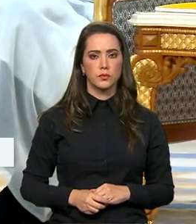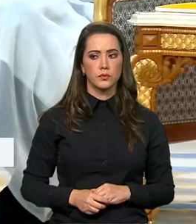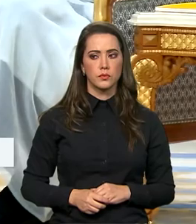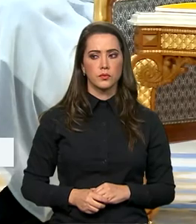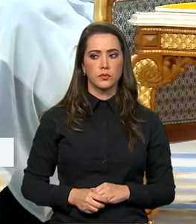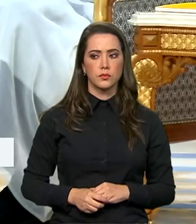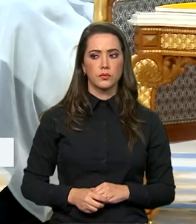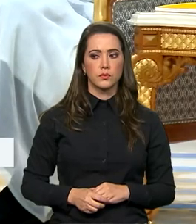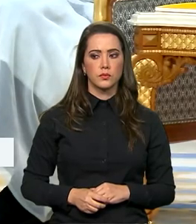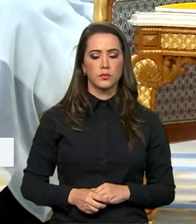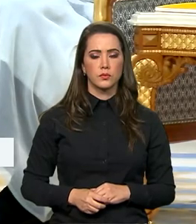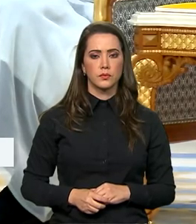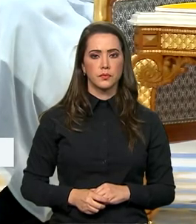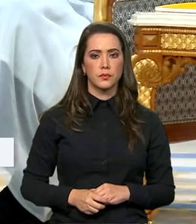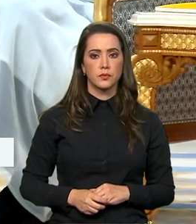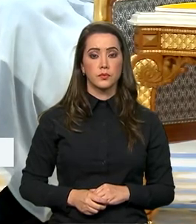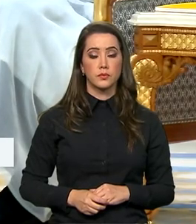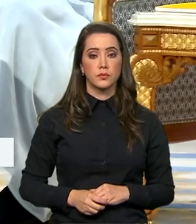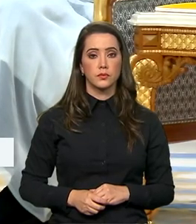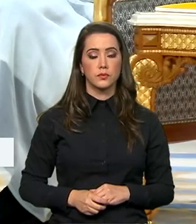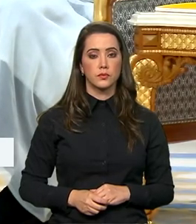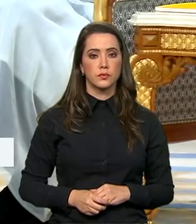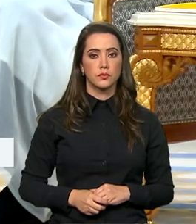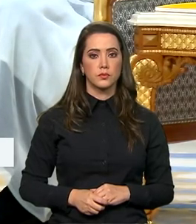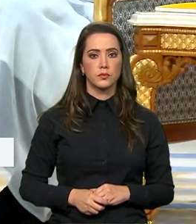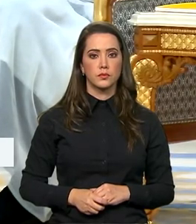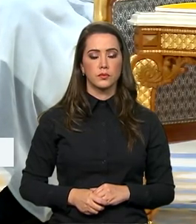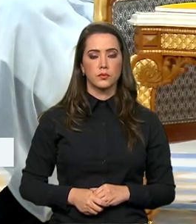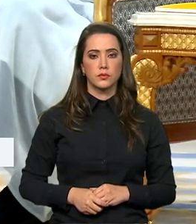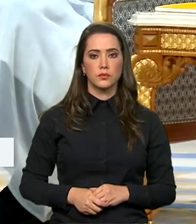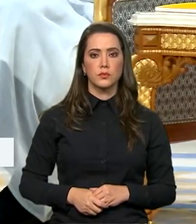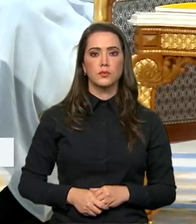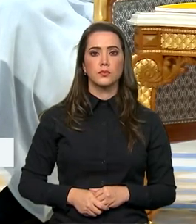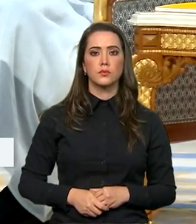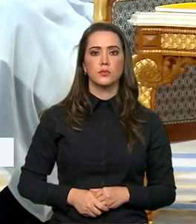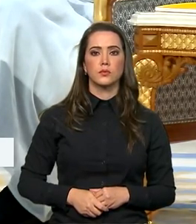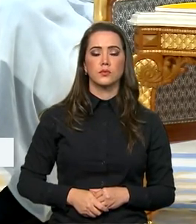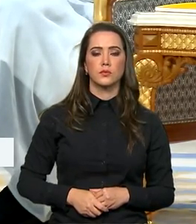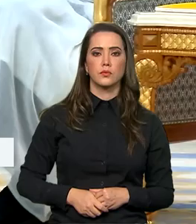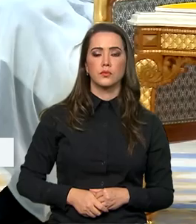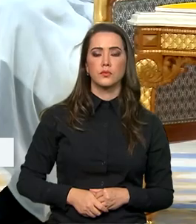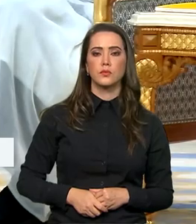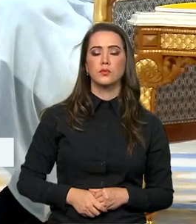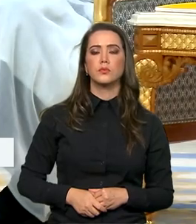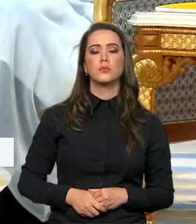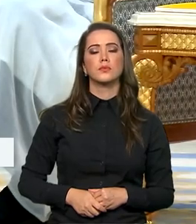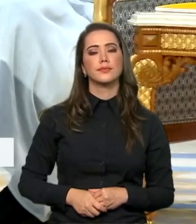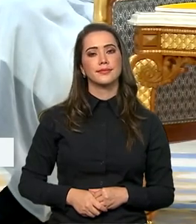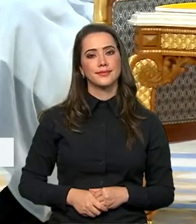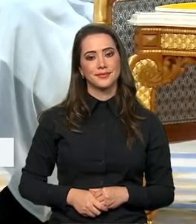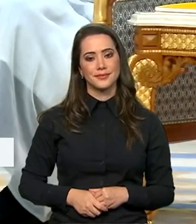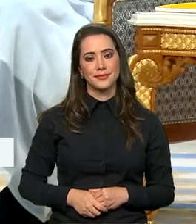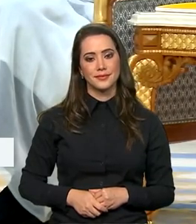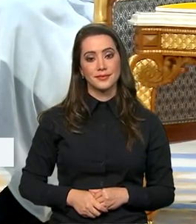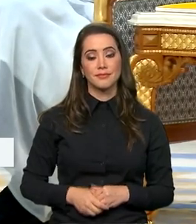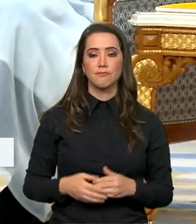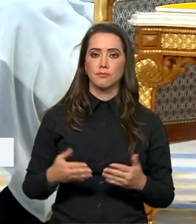al-Arabiyya al-Muttahida matina wa muzdahira wa aqawiyya bi shakl mutazayyin.